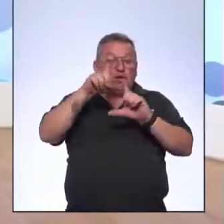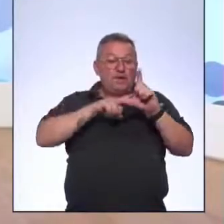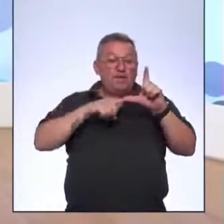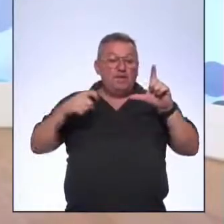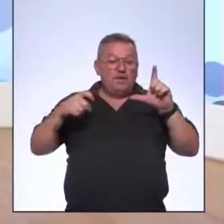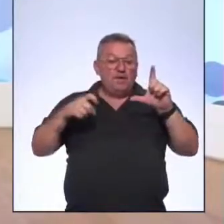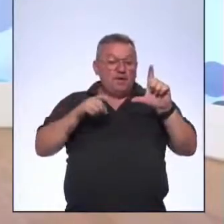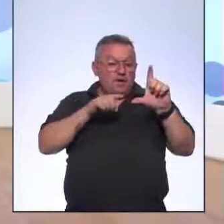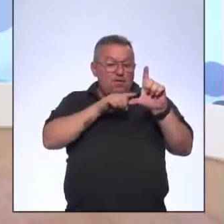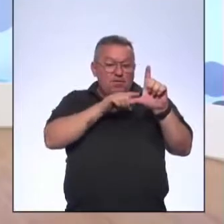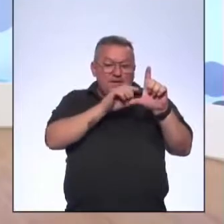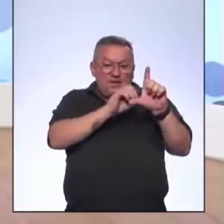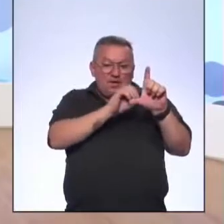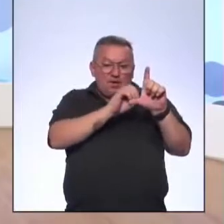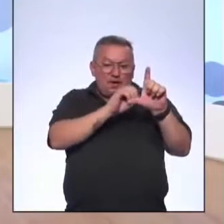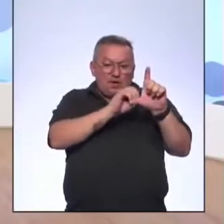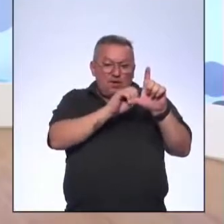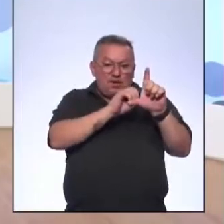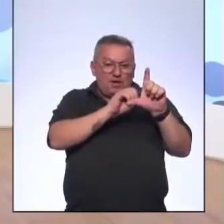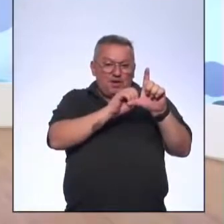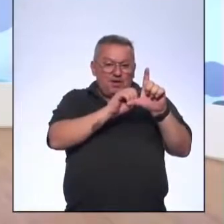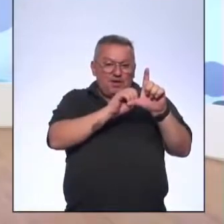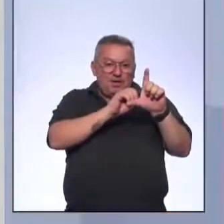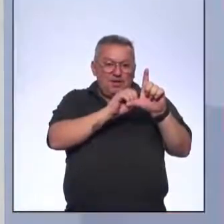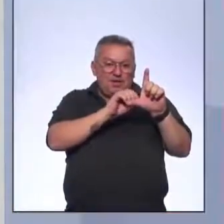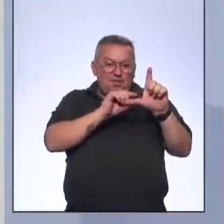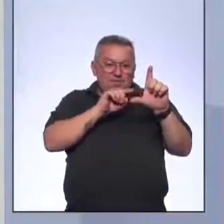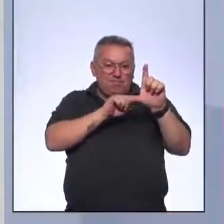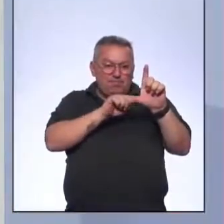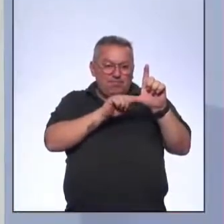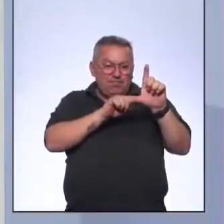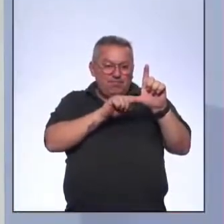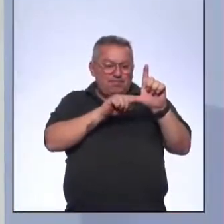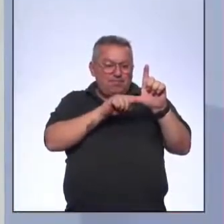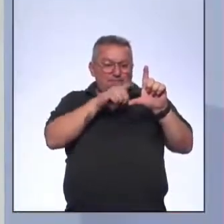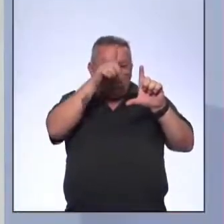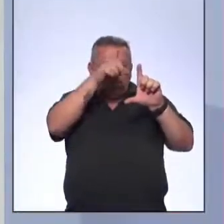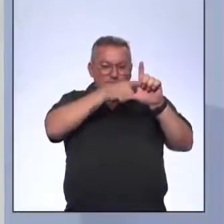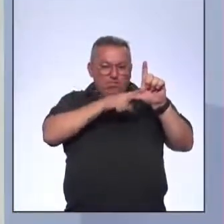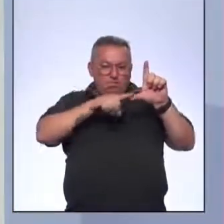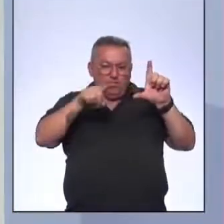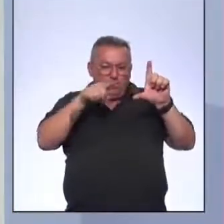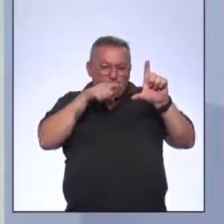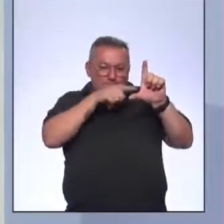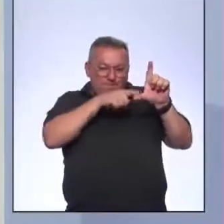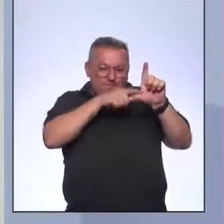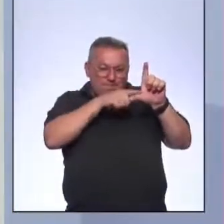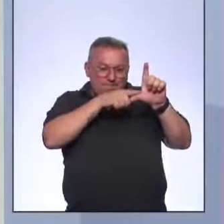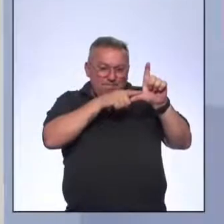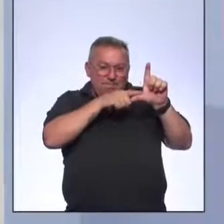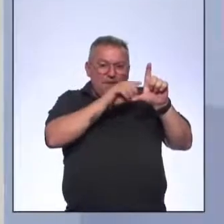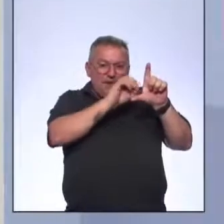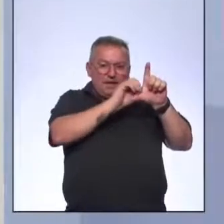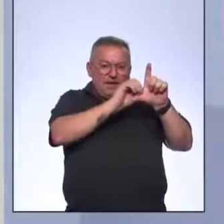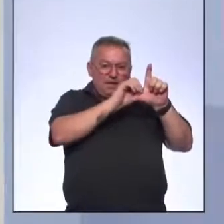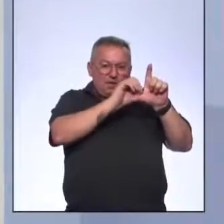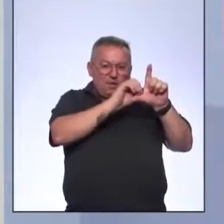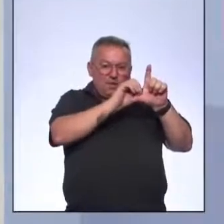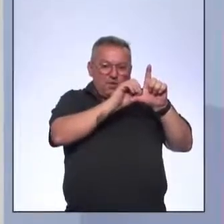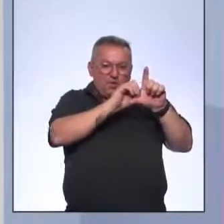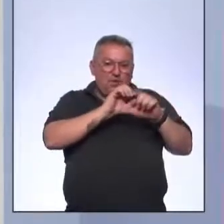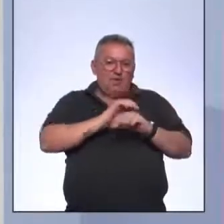próximo do ponto inicial né que é o 0110 Exatamente exatamente aqui ó gente ao cruzamento entre o eixo X